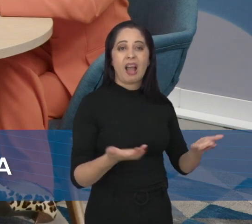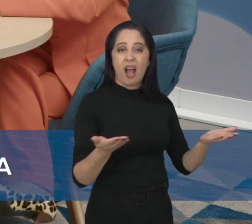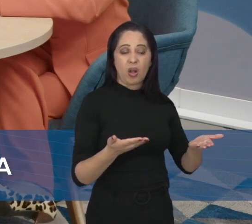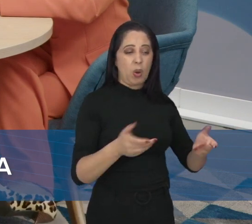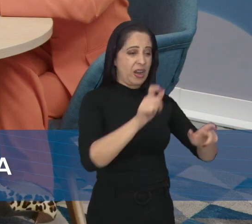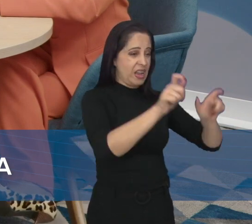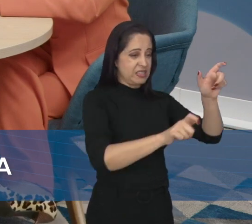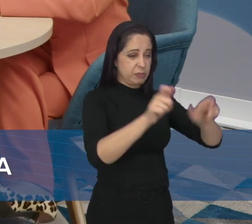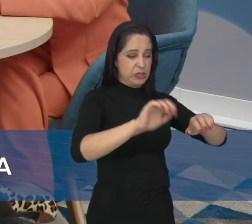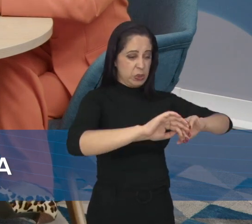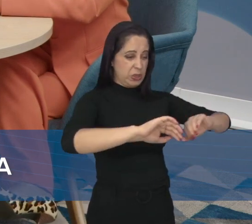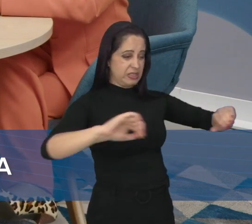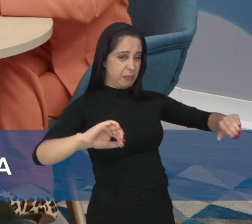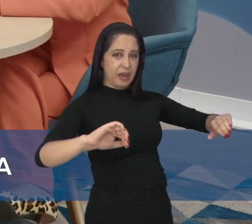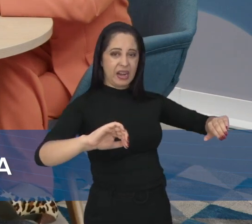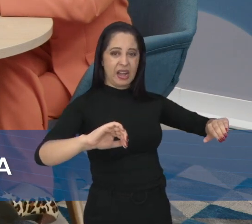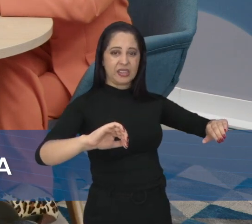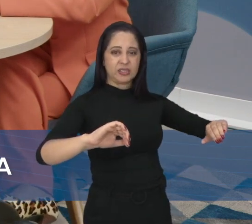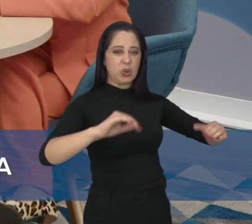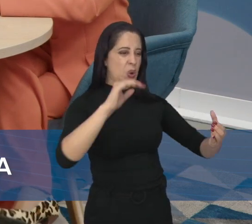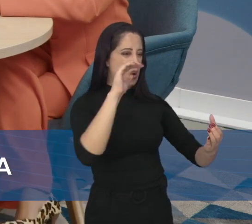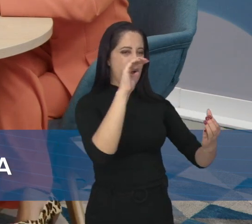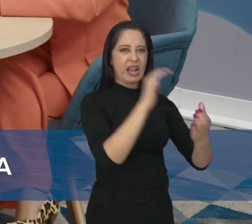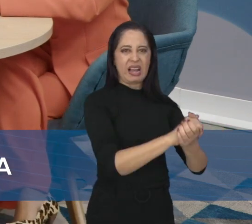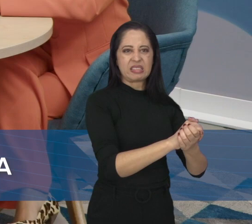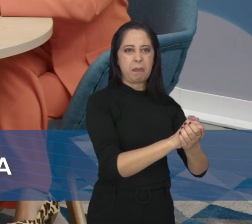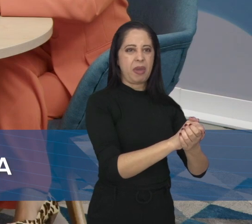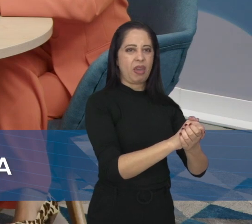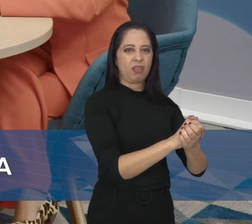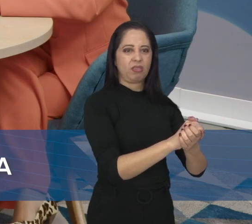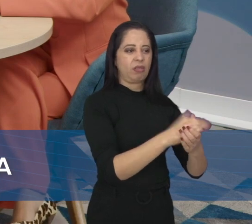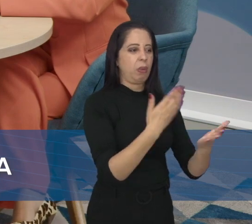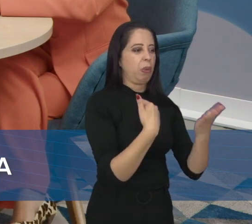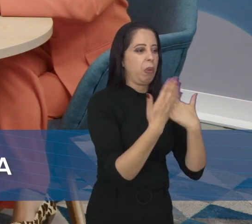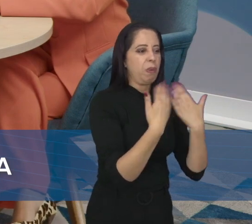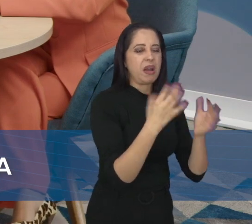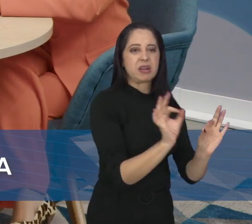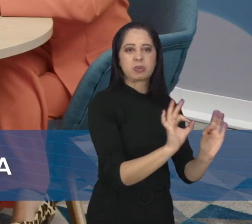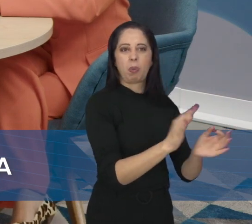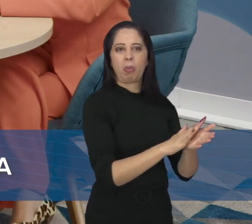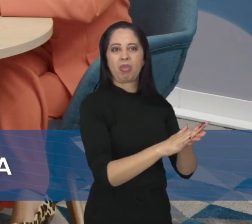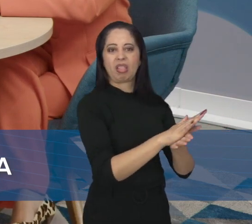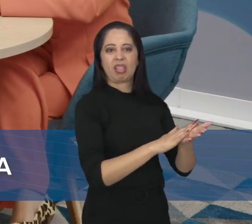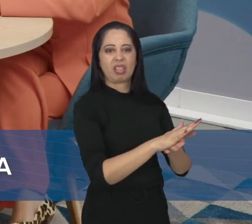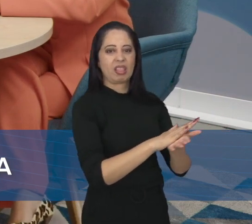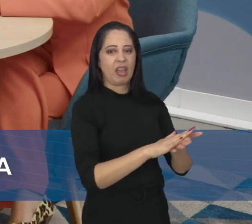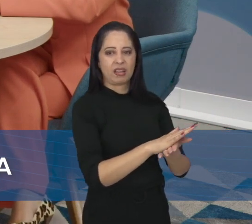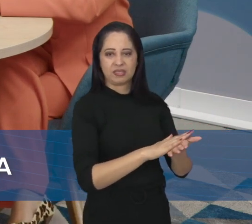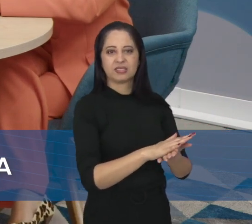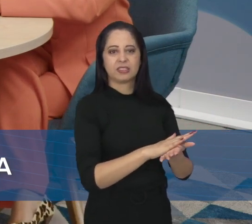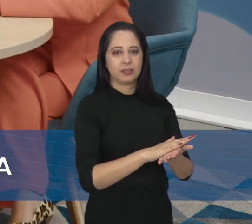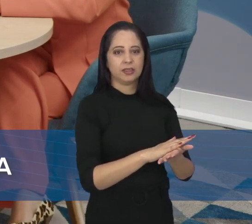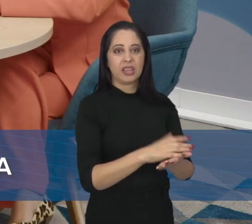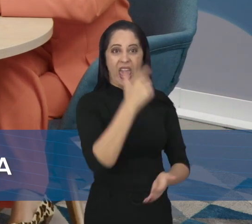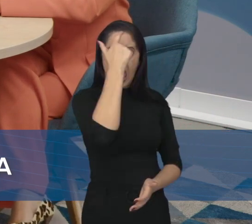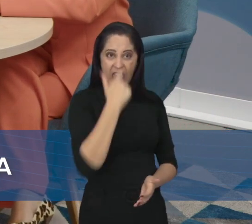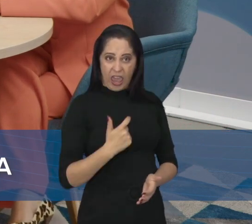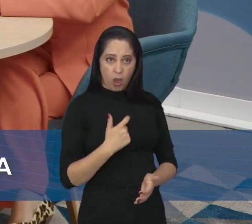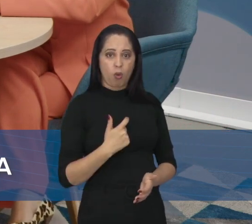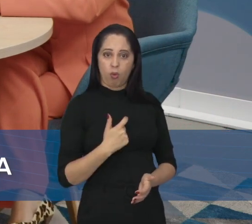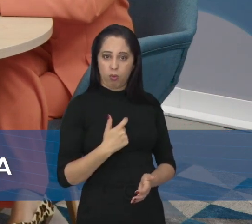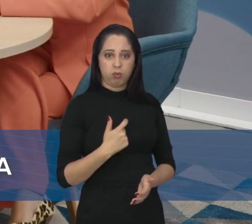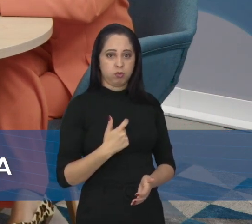líquidas. Os casais não se conversam. Inseguras, né? As pessoas não se conversam, existe uma insegurança. Eu não tenho direito, aí falando